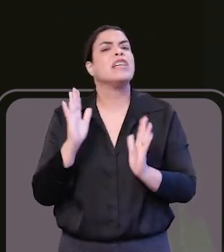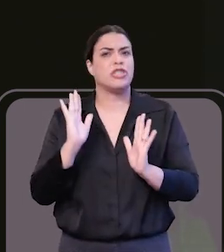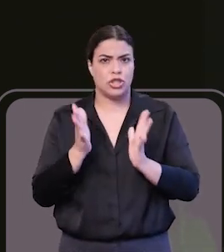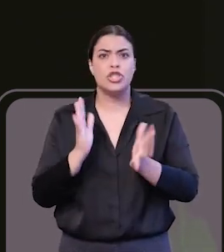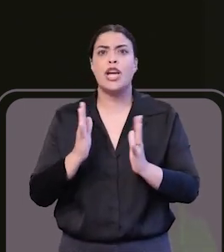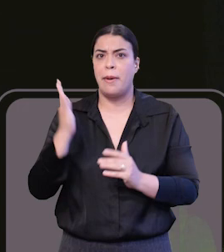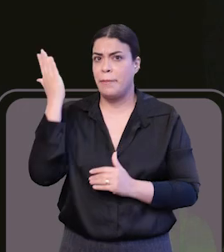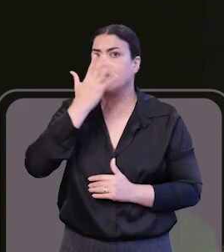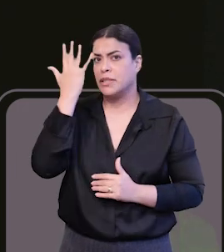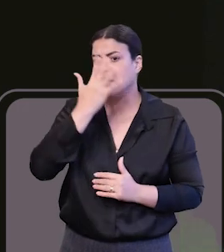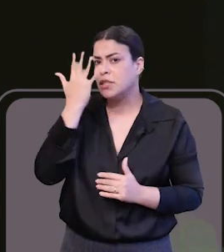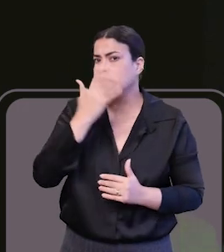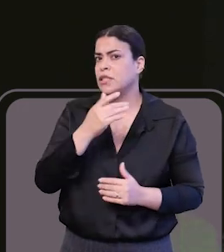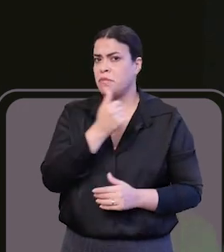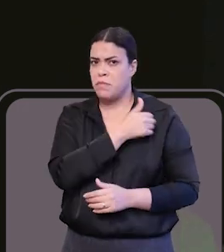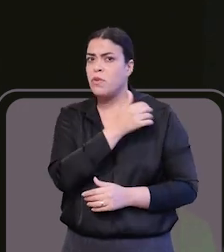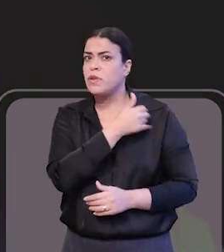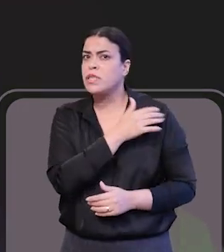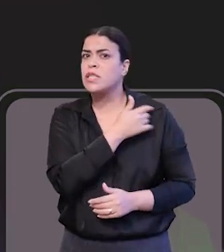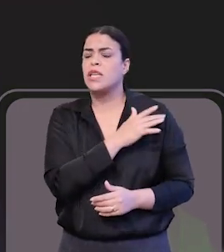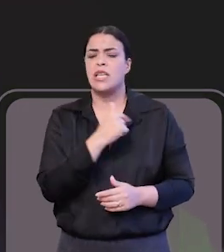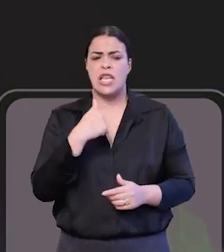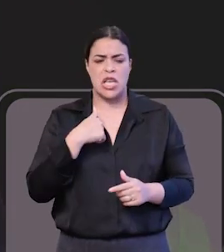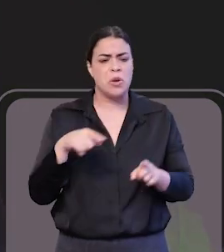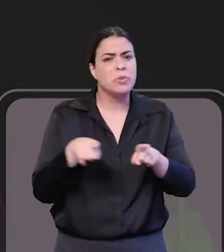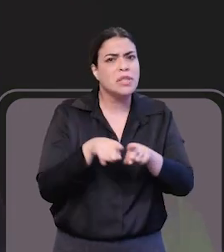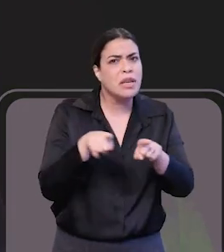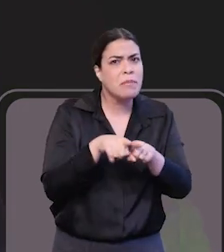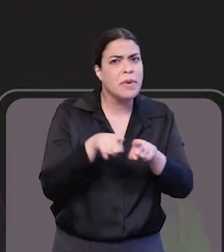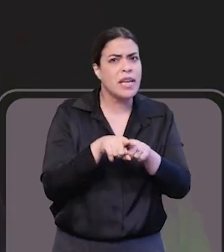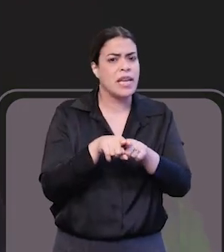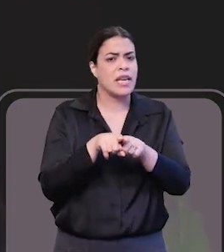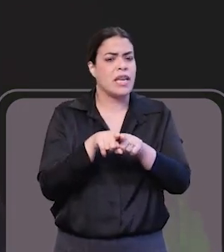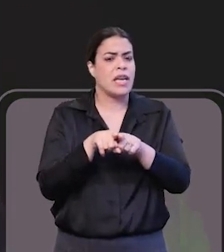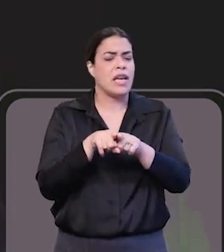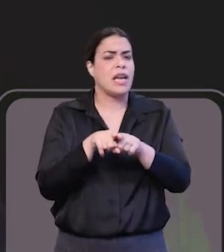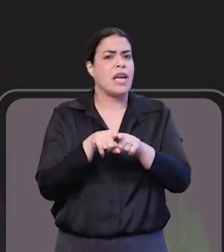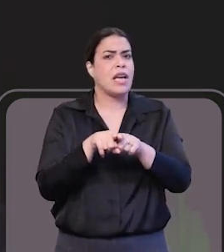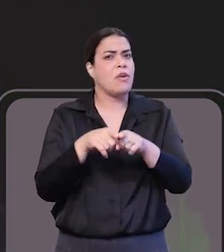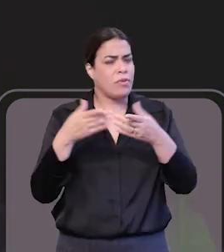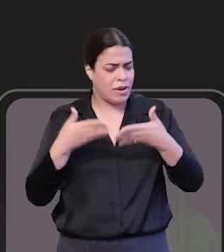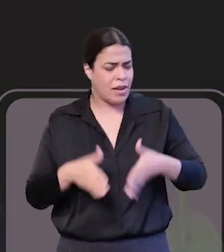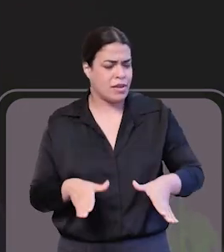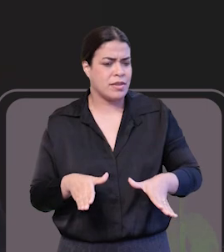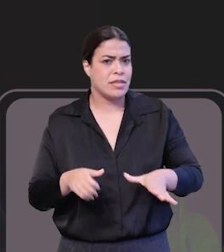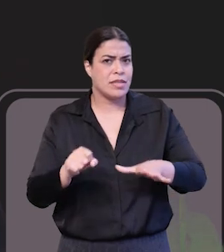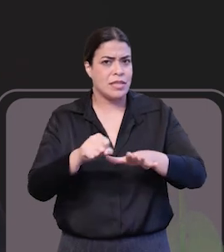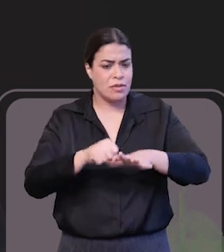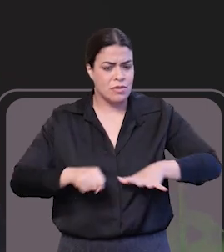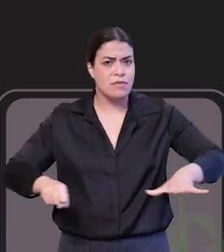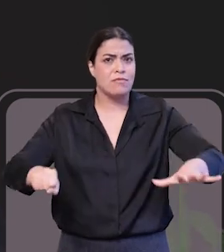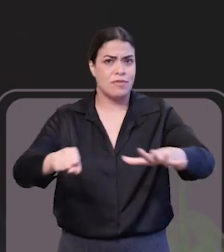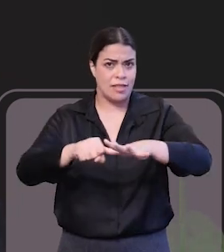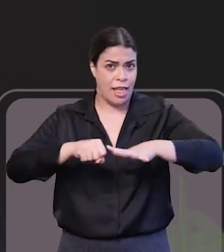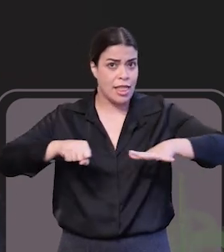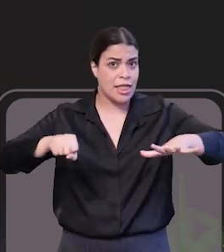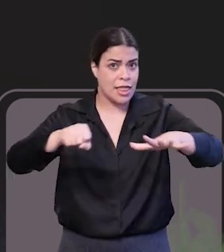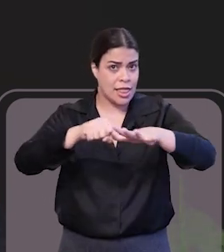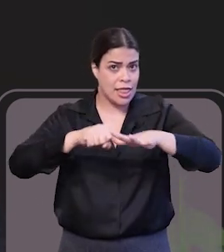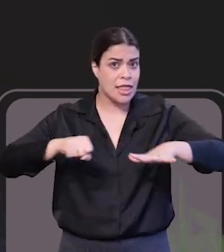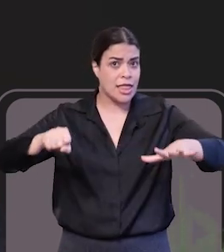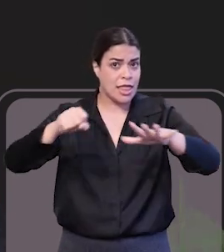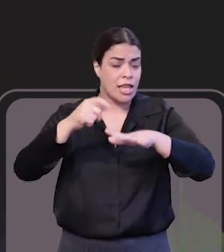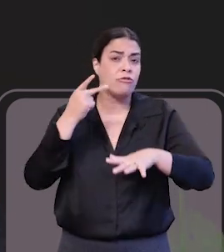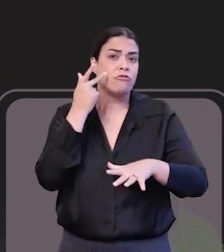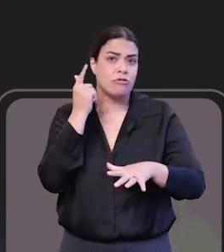Já presenciei vários tipos de preconceitos Mas eu também lá sou do do Meio Rural lá do a gente chama Sertão